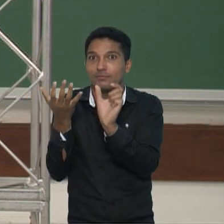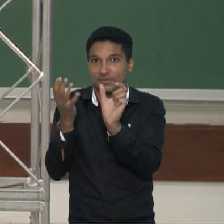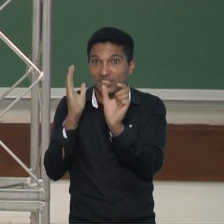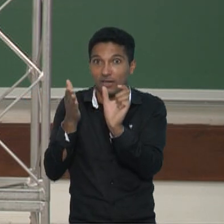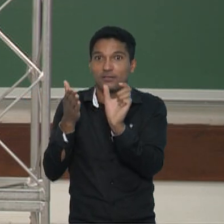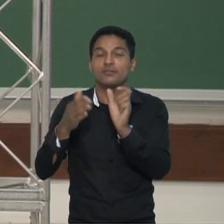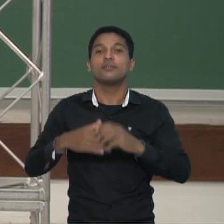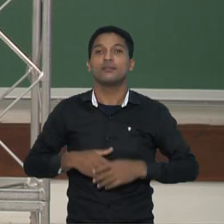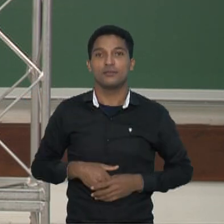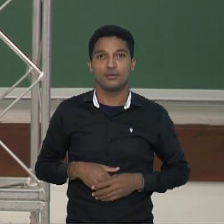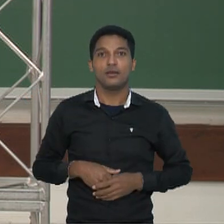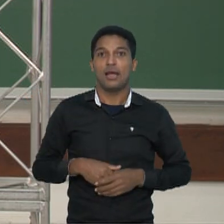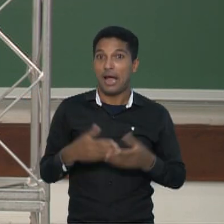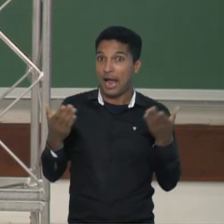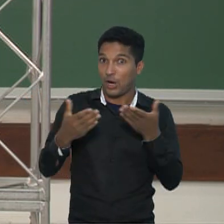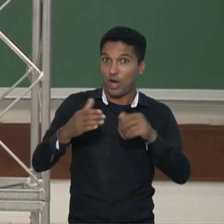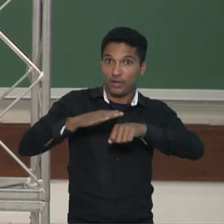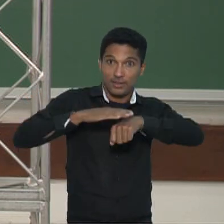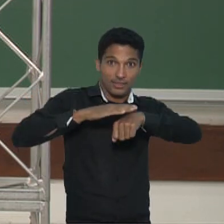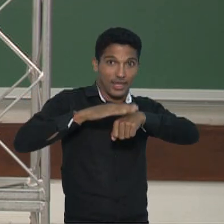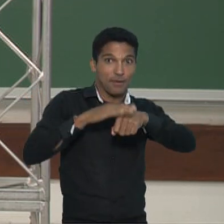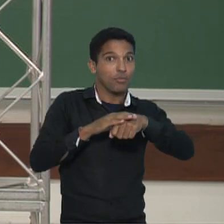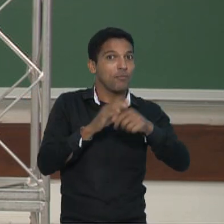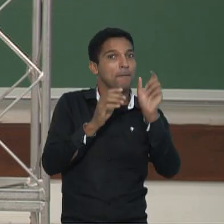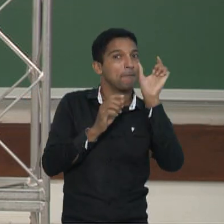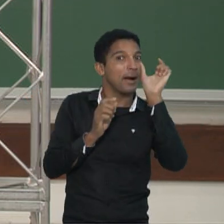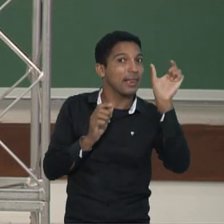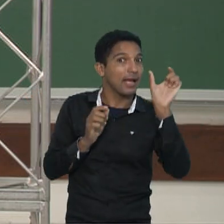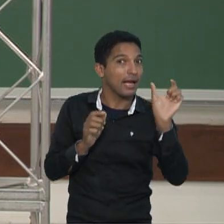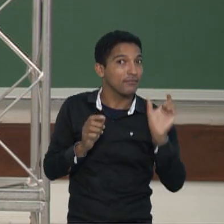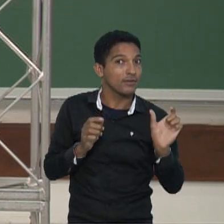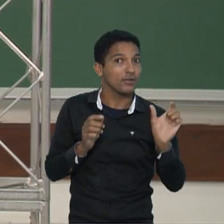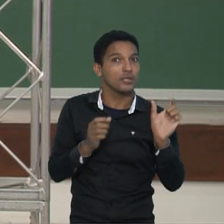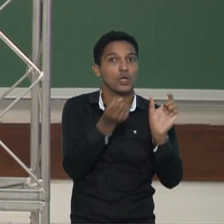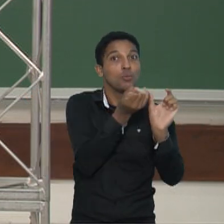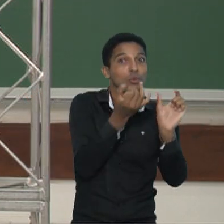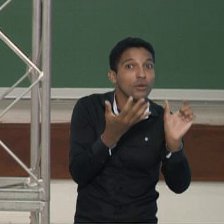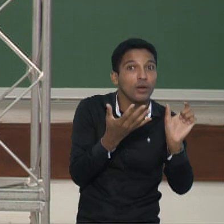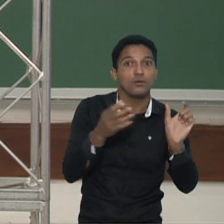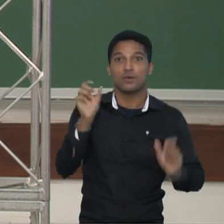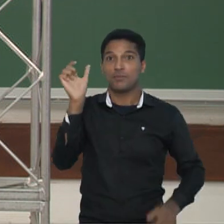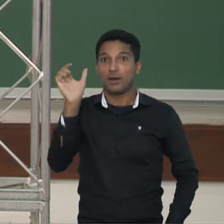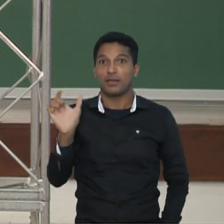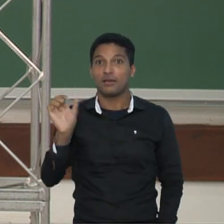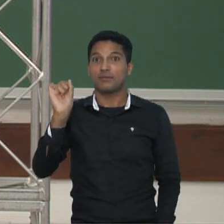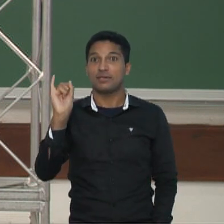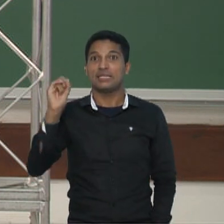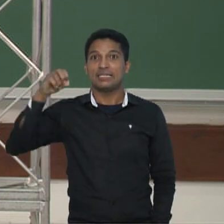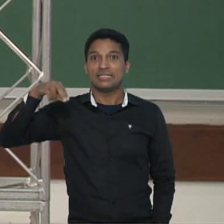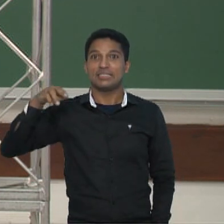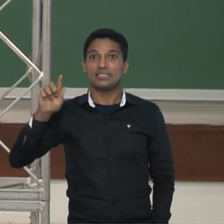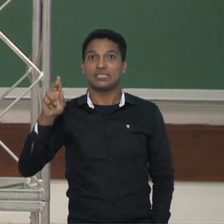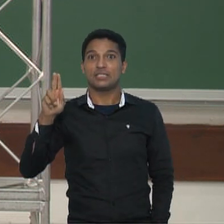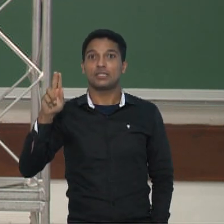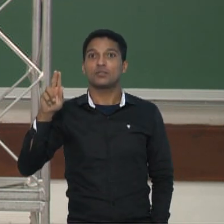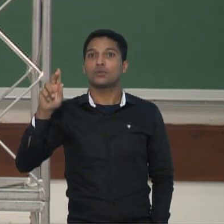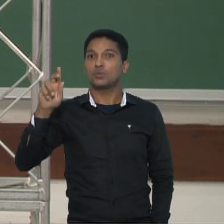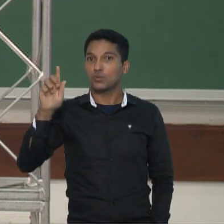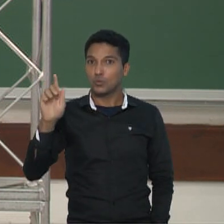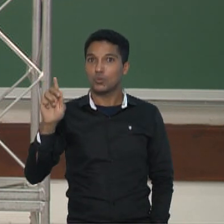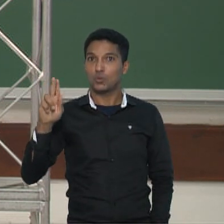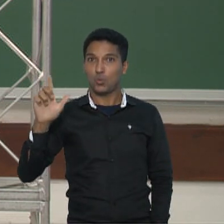teacher vai deixar um tempo para vocês colocarem singular e plural. Quantas palavrinhas nós vamos fazer